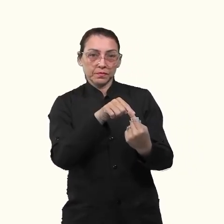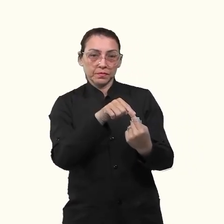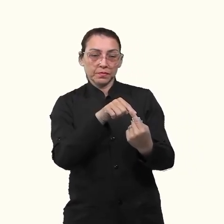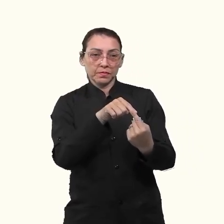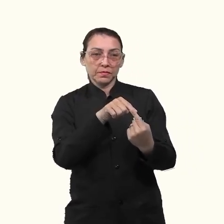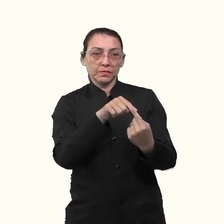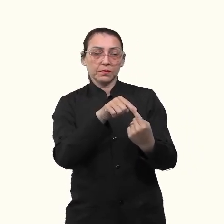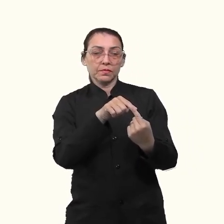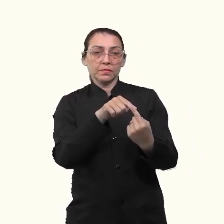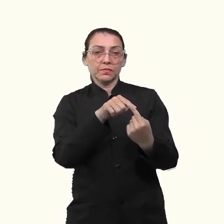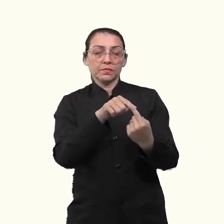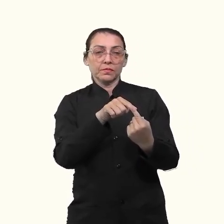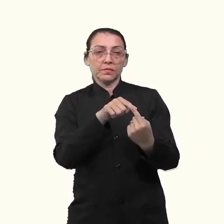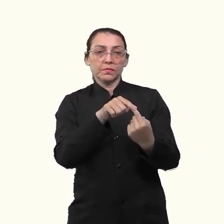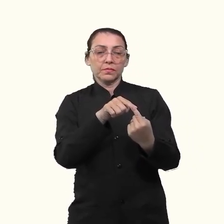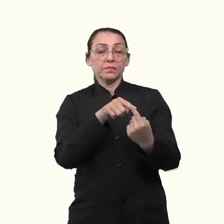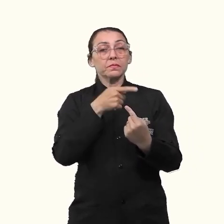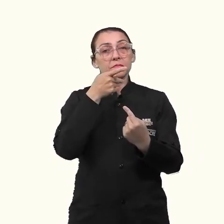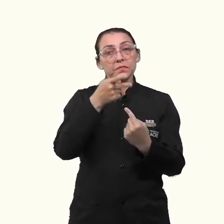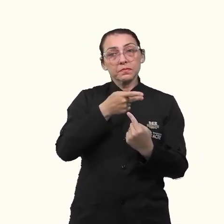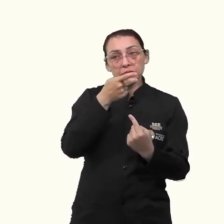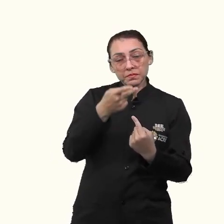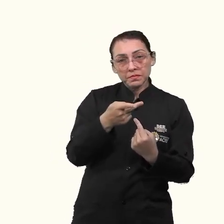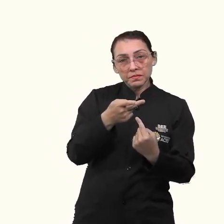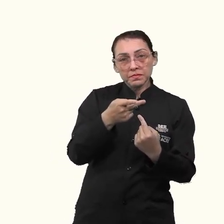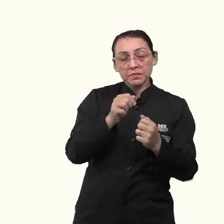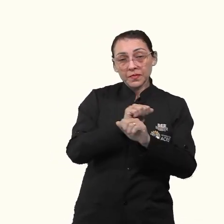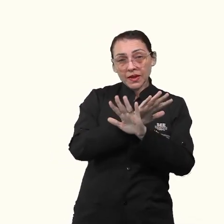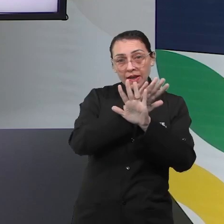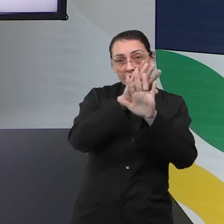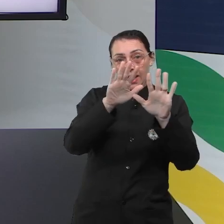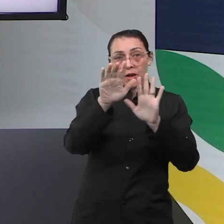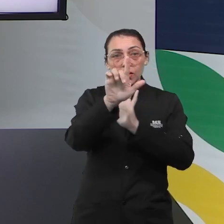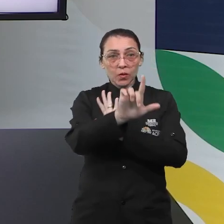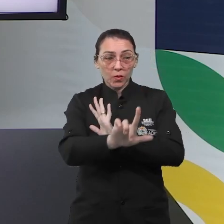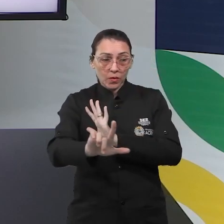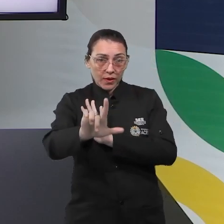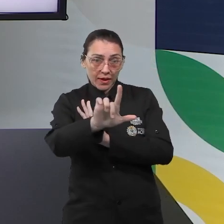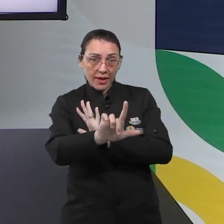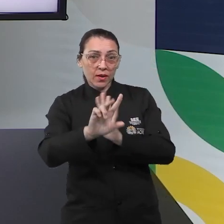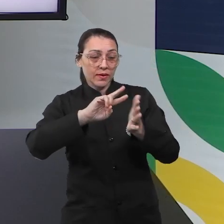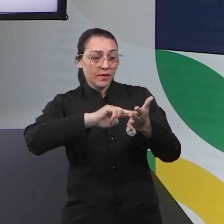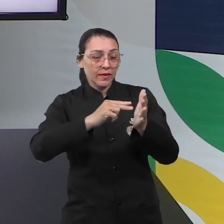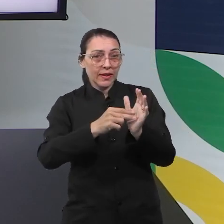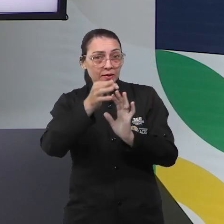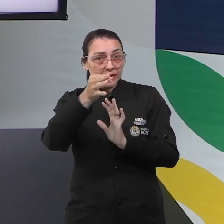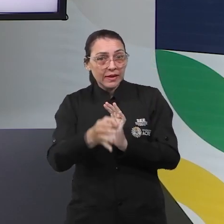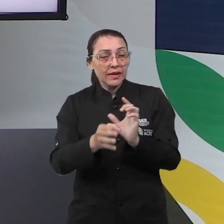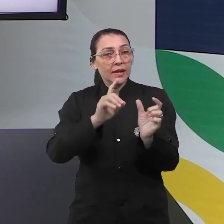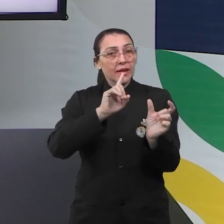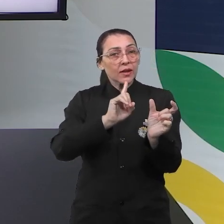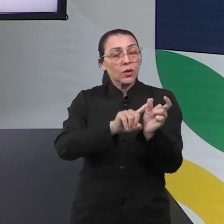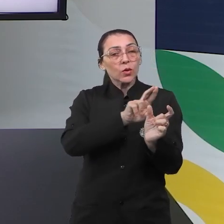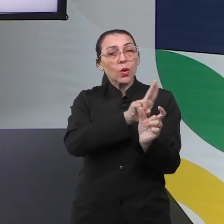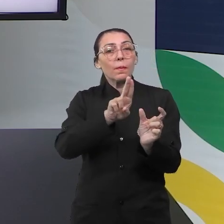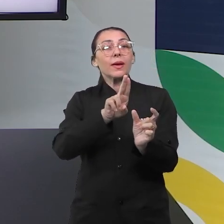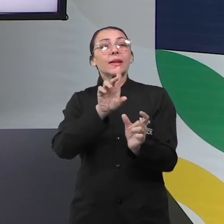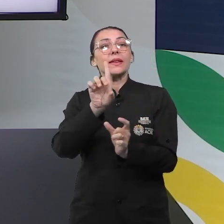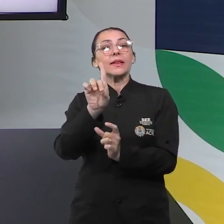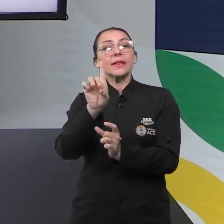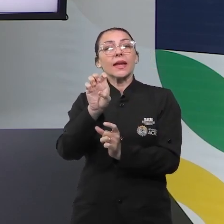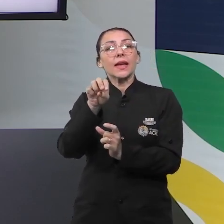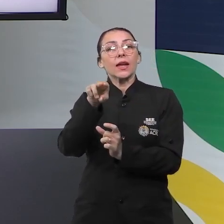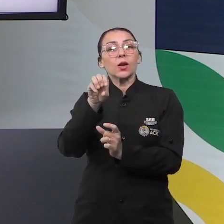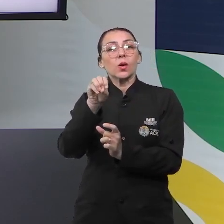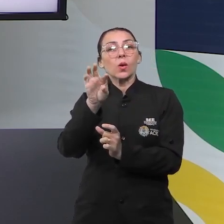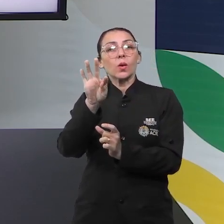estou especificando e eu estou falando de forma do literal da palavra, isso vai se chamar